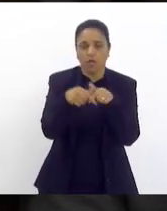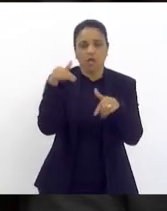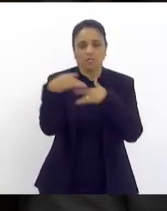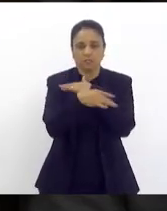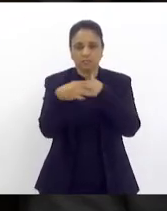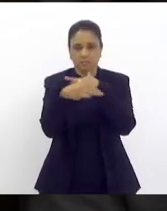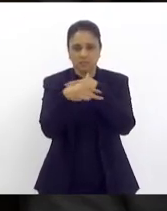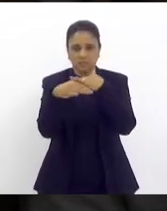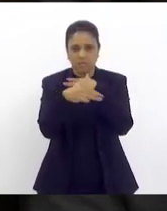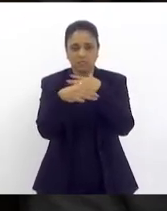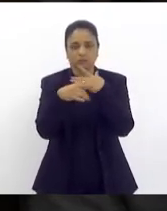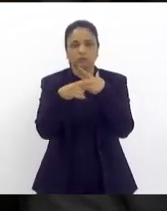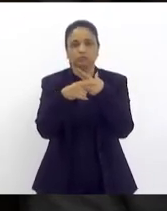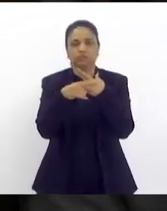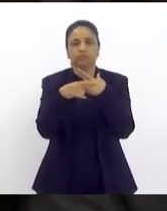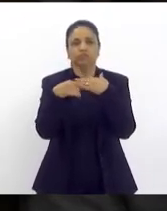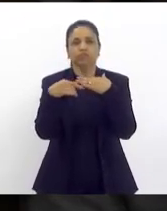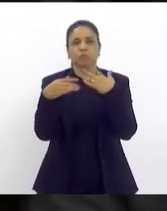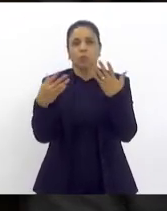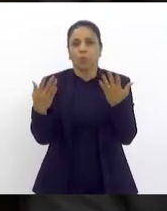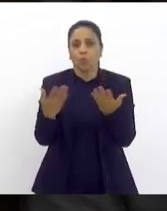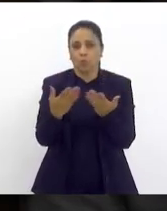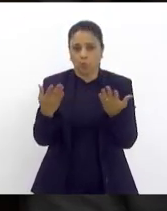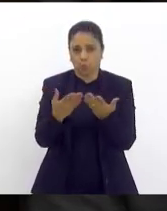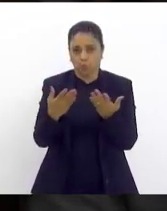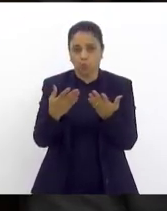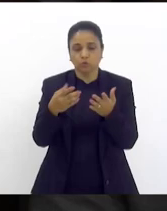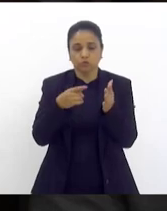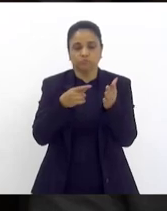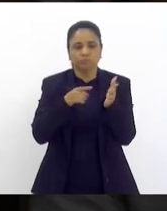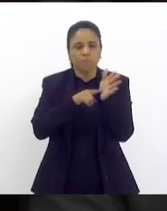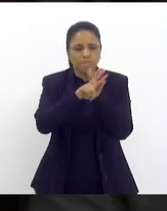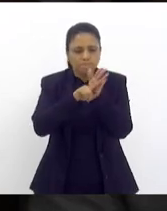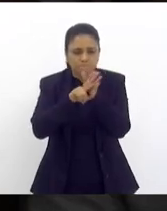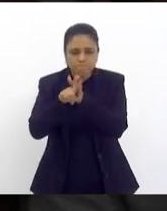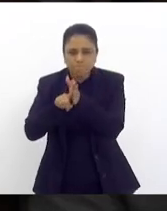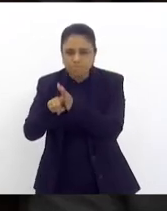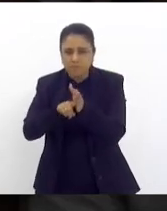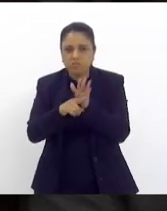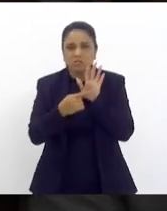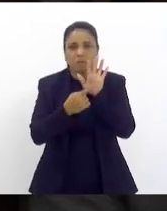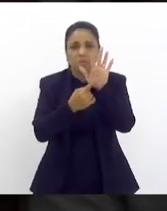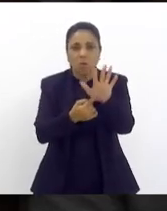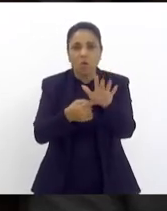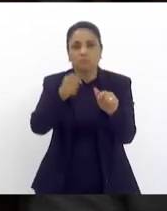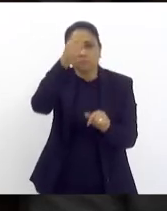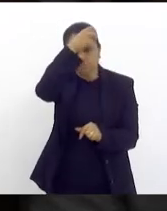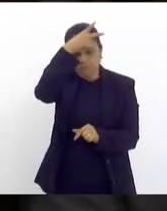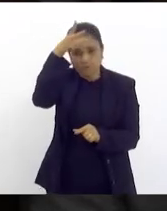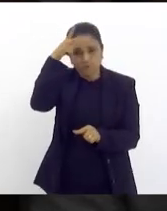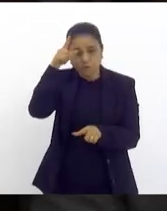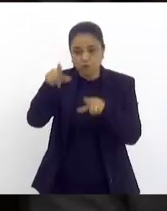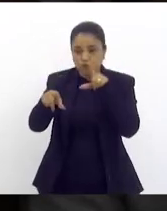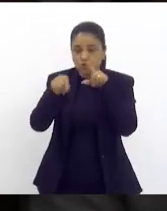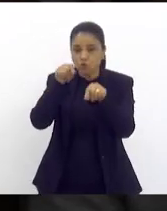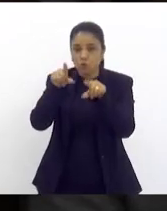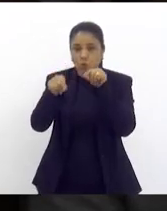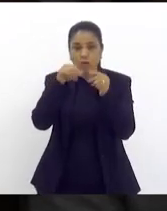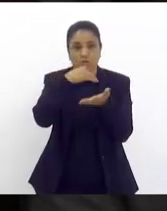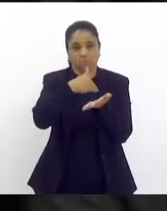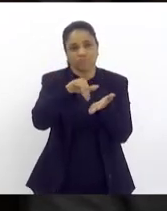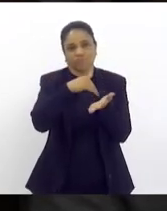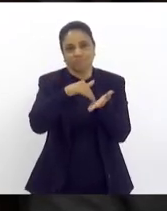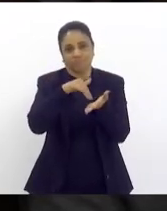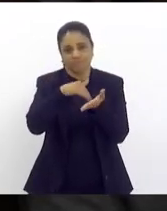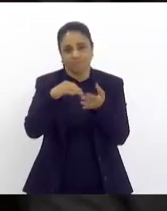com uma aceitação muito grande, as pesquisas mostram isso, é porque o prefeito fez boas escolhas como secretário e